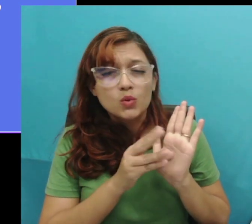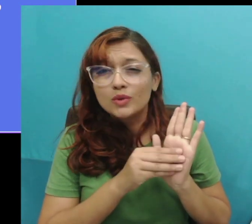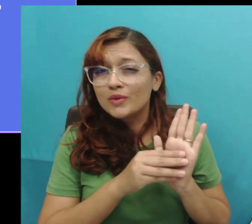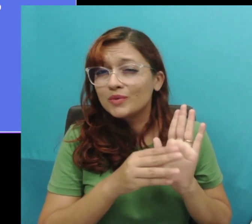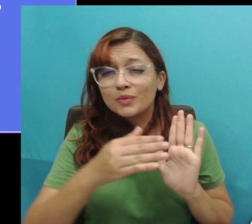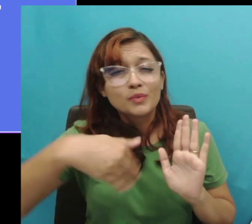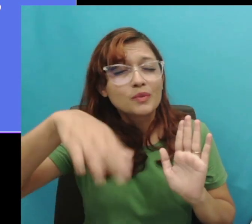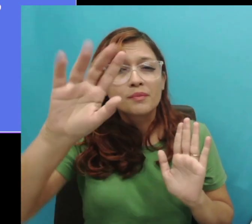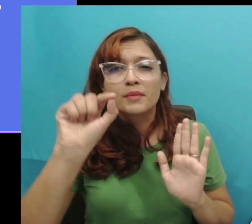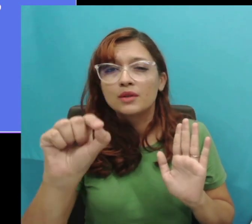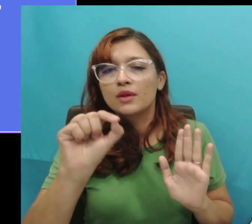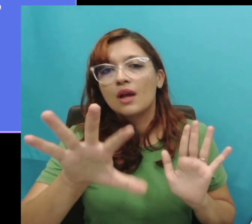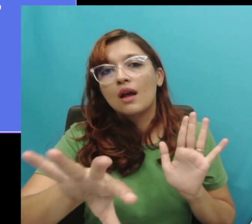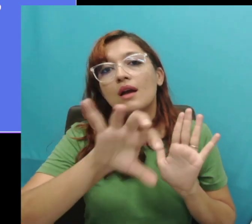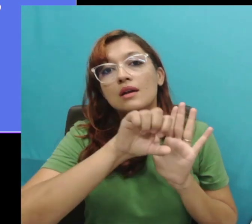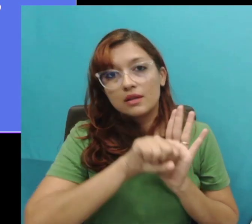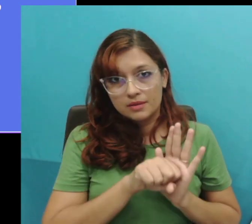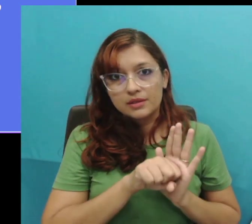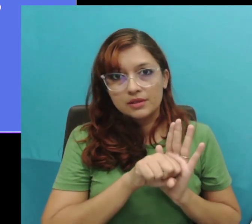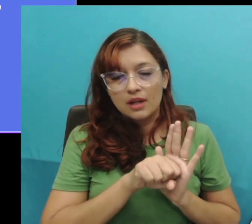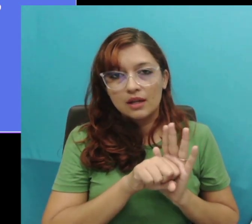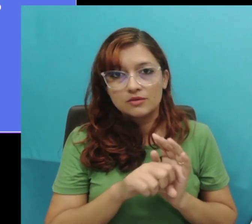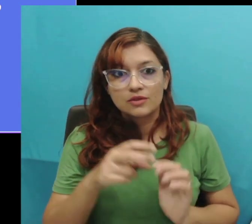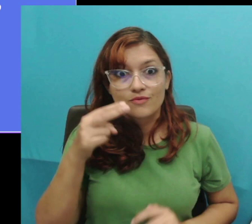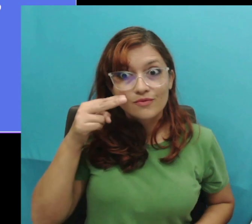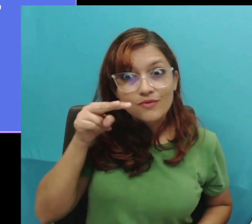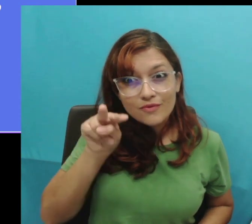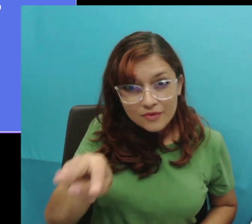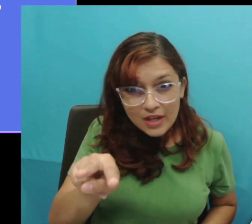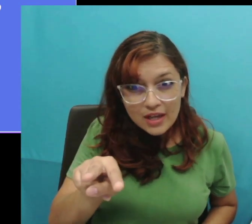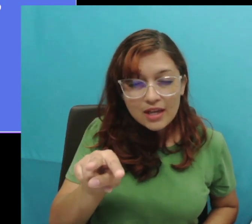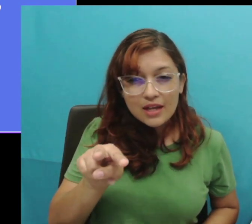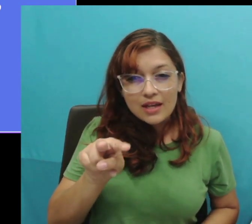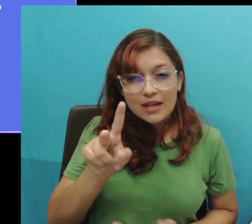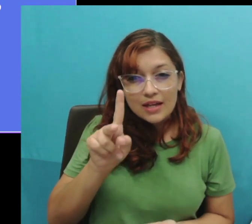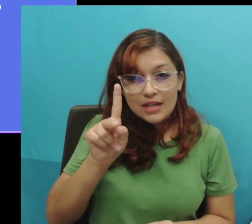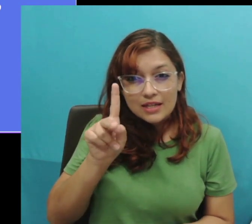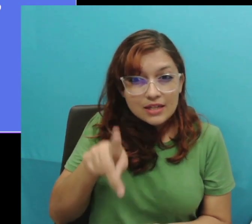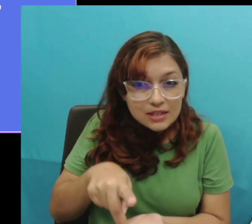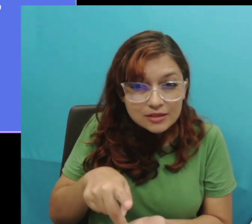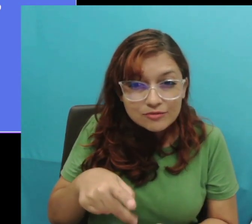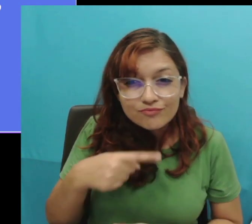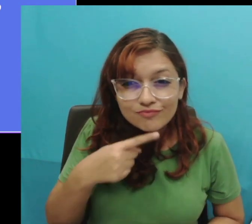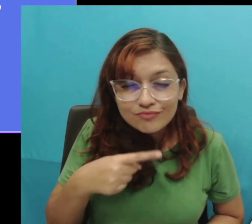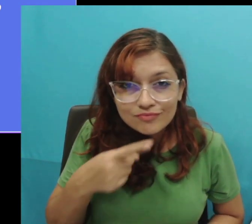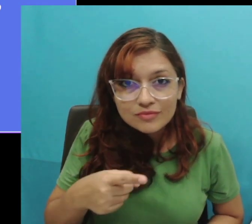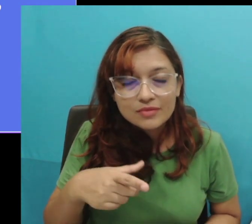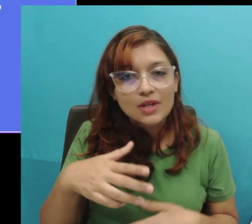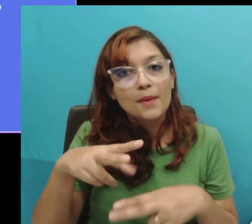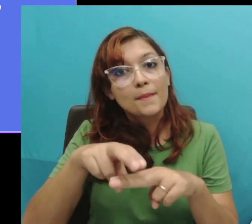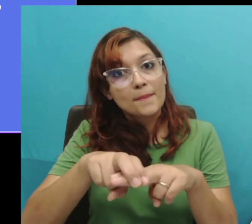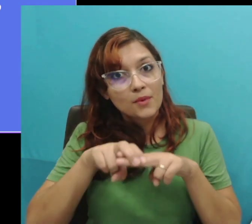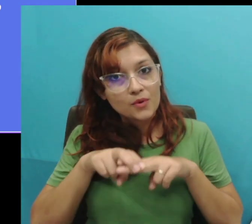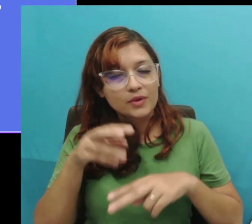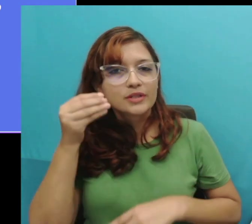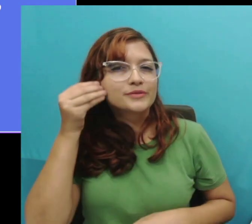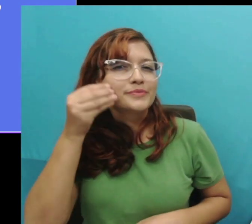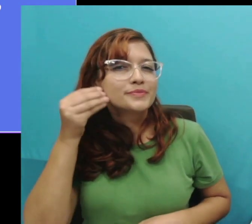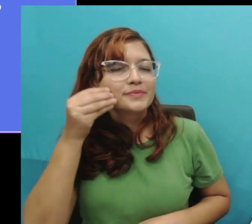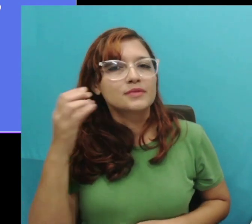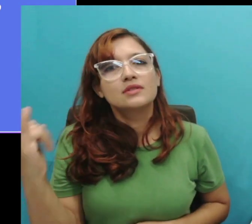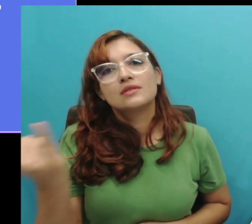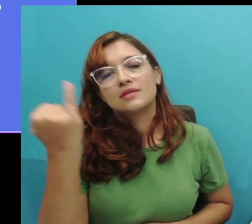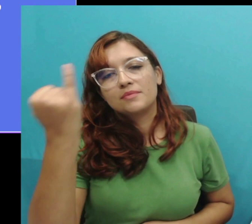conteúdo. Porque a física, ela é muito abstrata. São muitos conceitos que